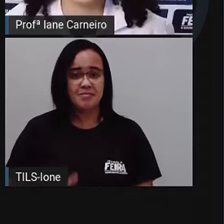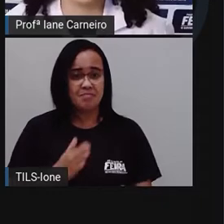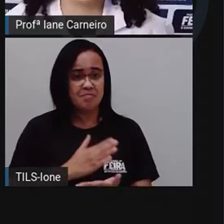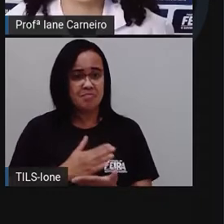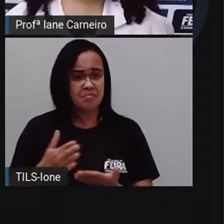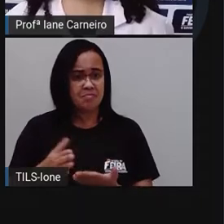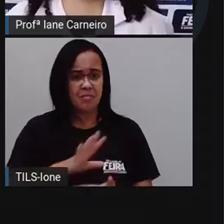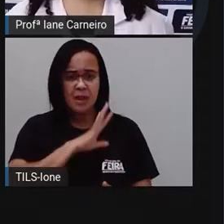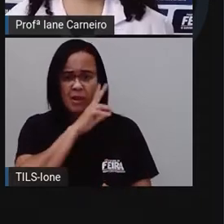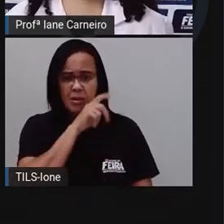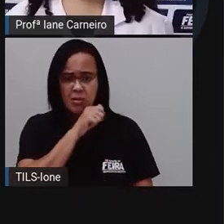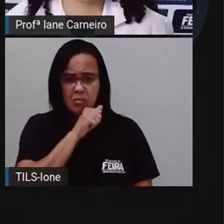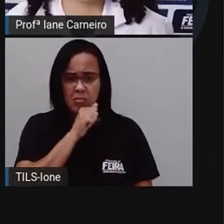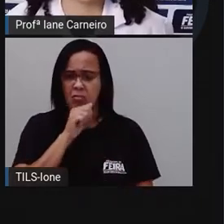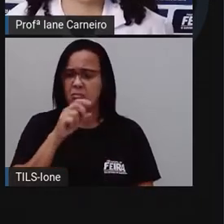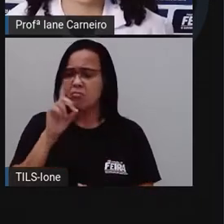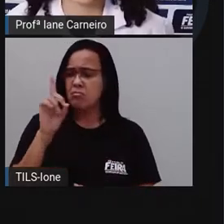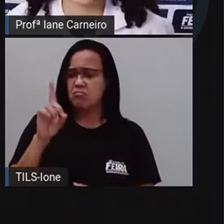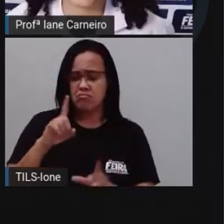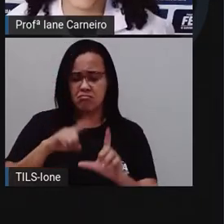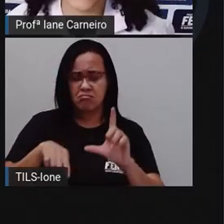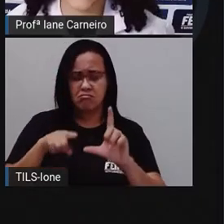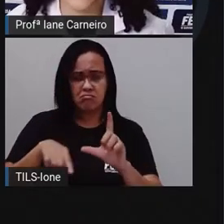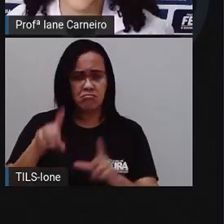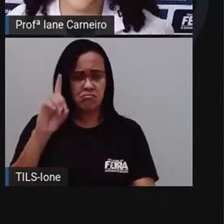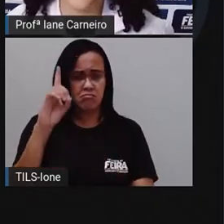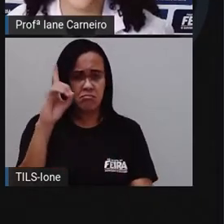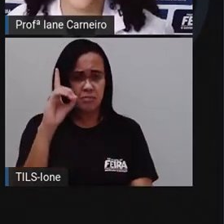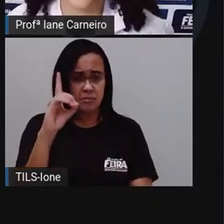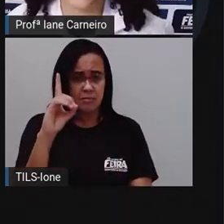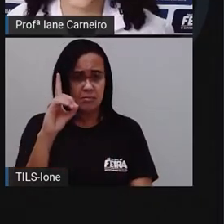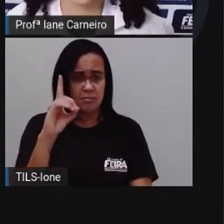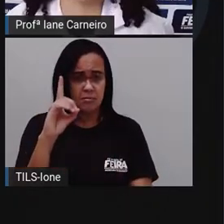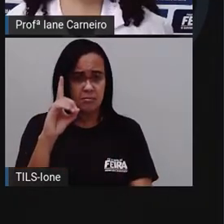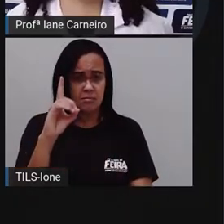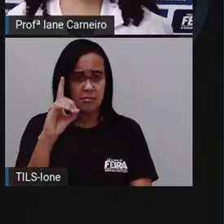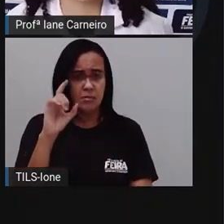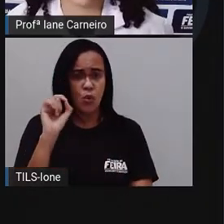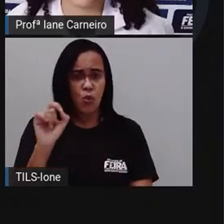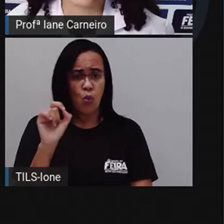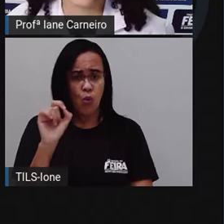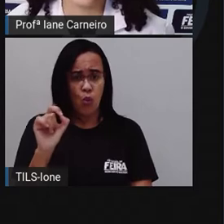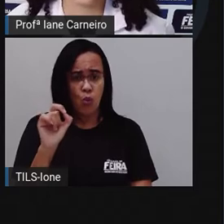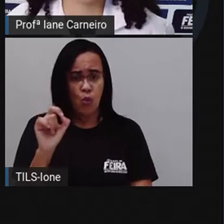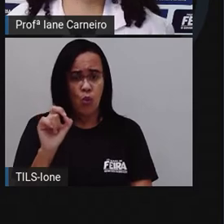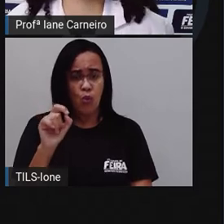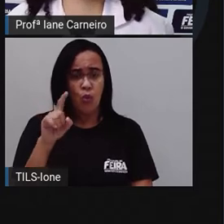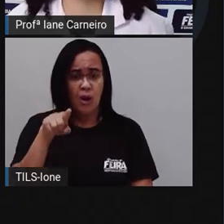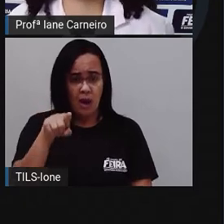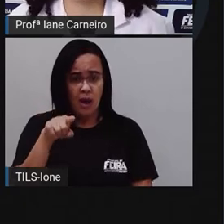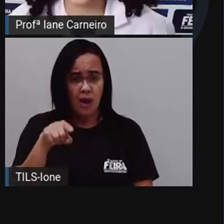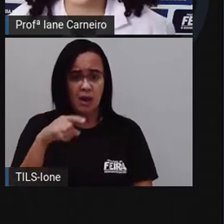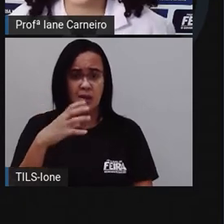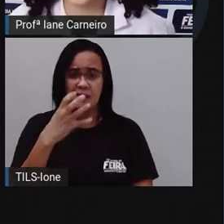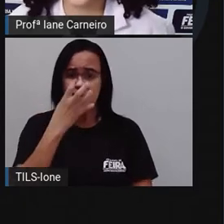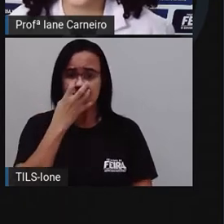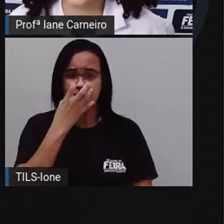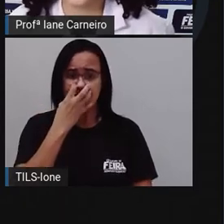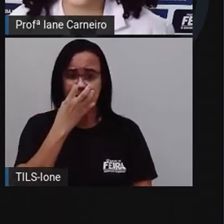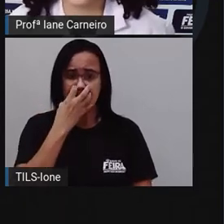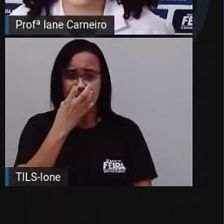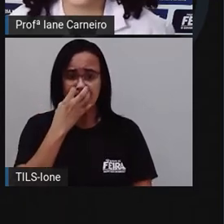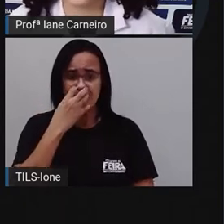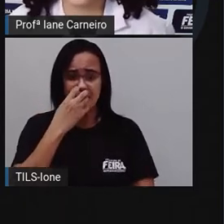Que bicho existe com a letra D? Um dálmata com dor de dente.